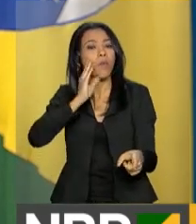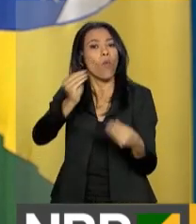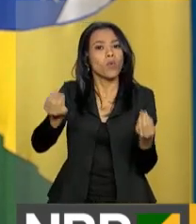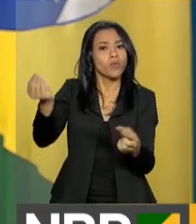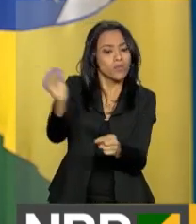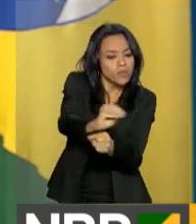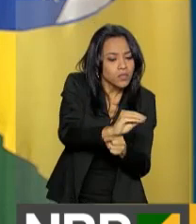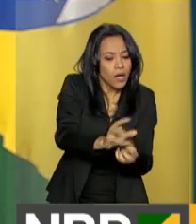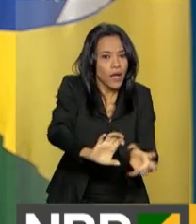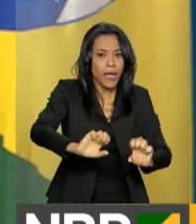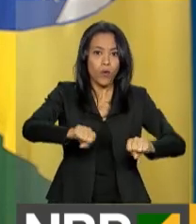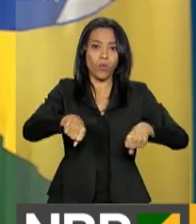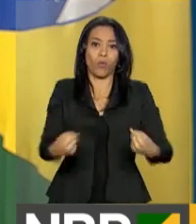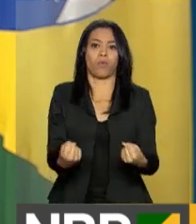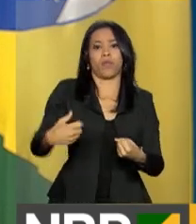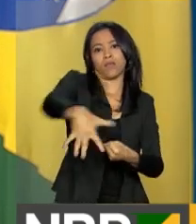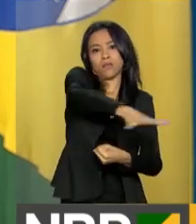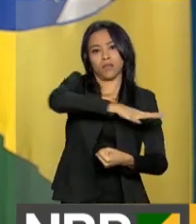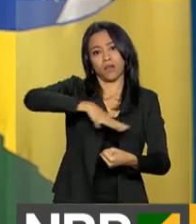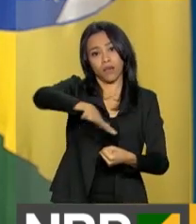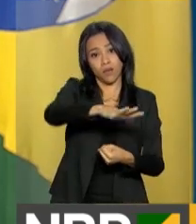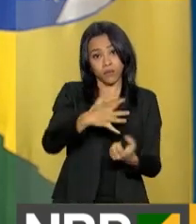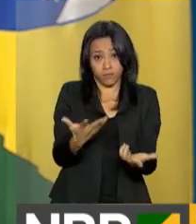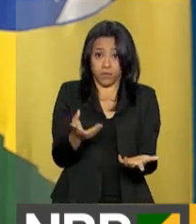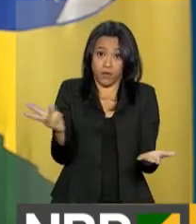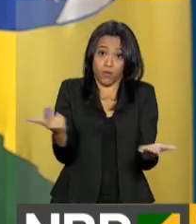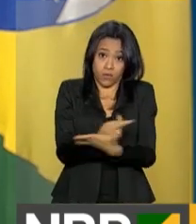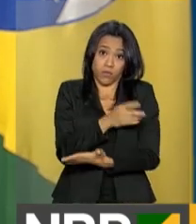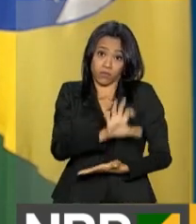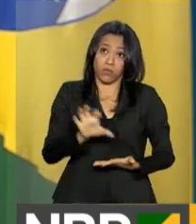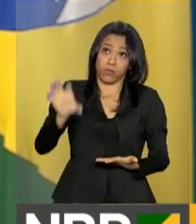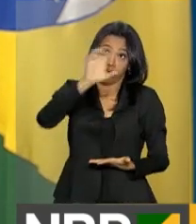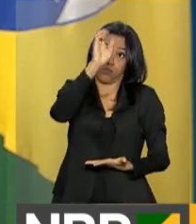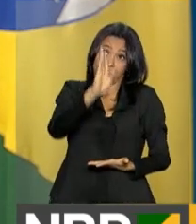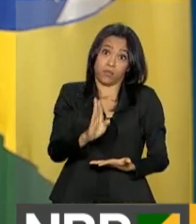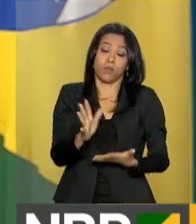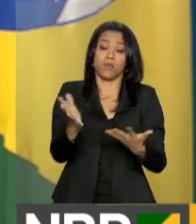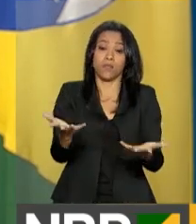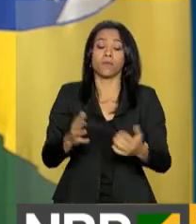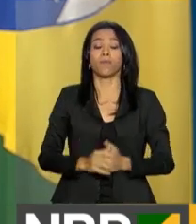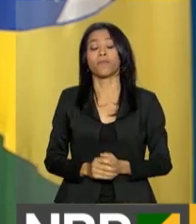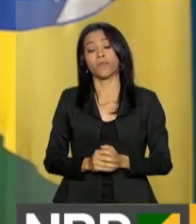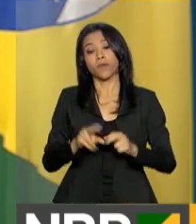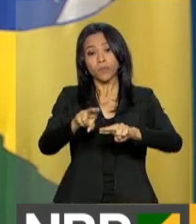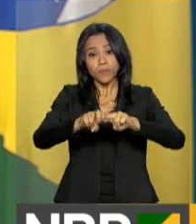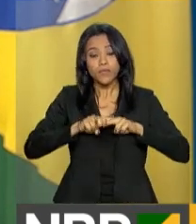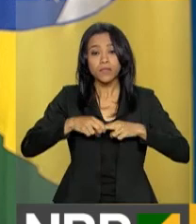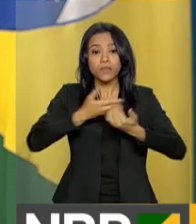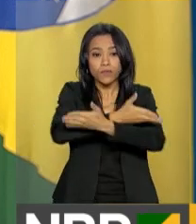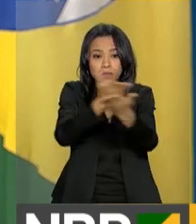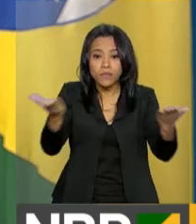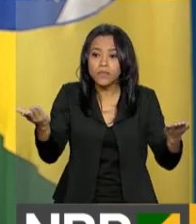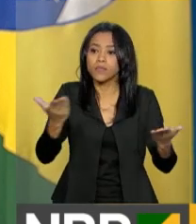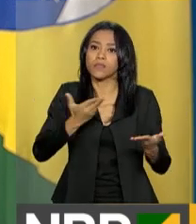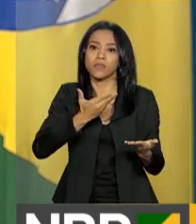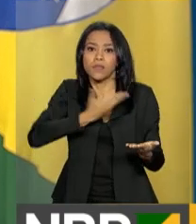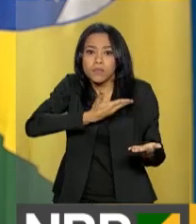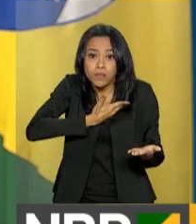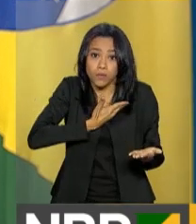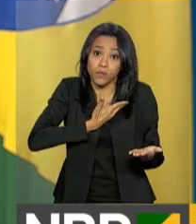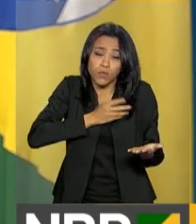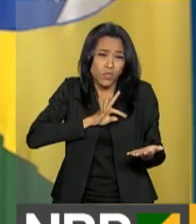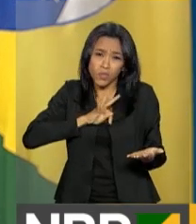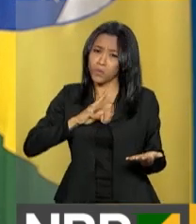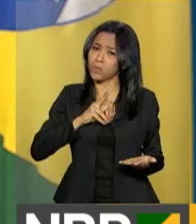aflige a muitos estados brasileiros portanto meus amigos minhas amigas é em tudo que nós fazemos